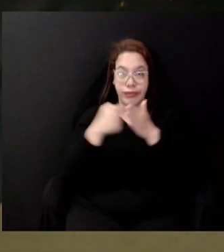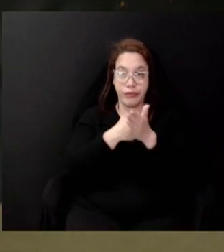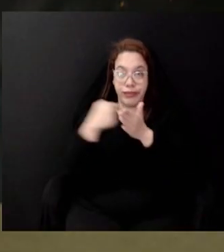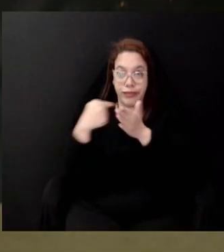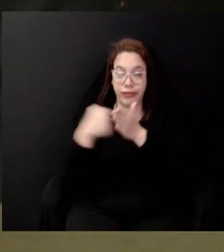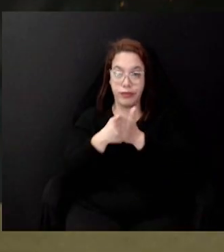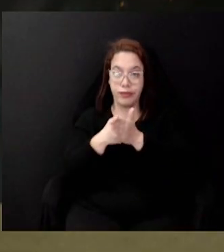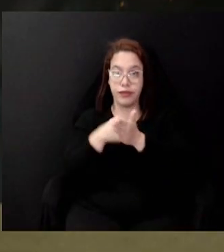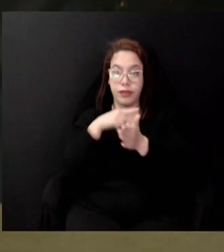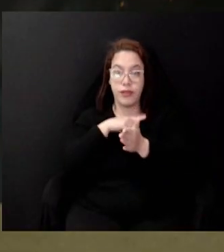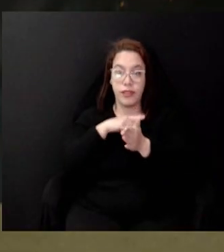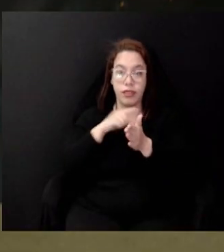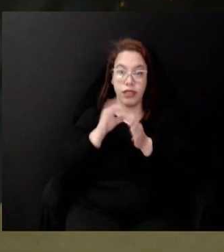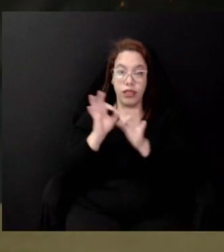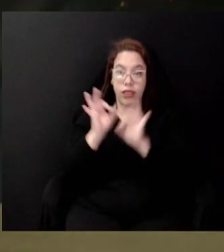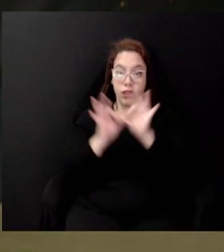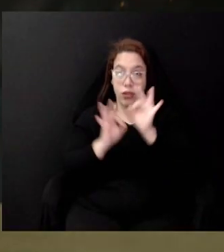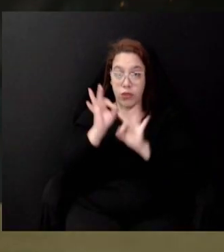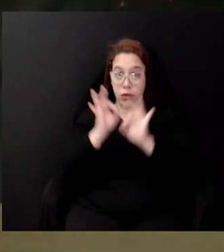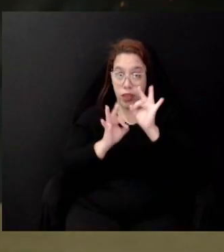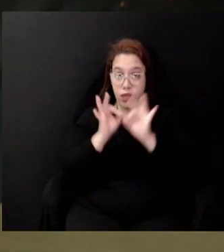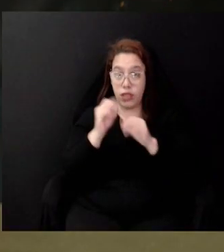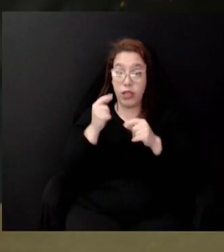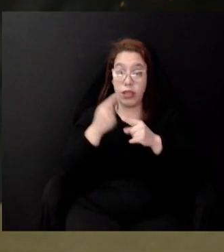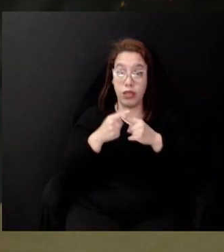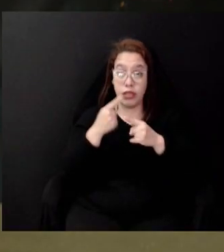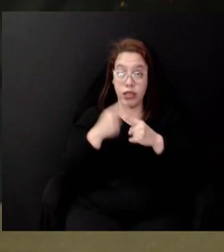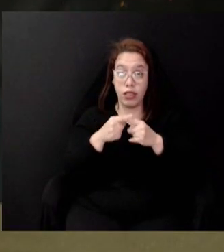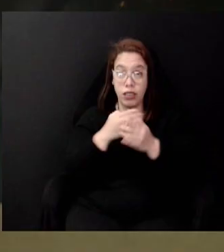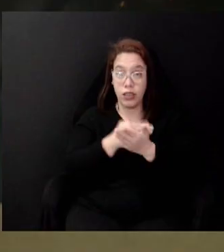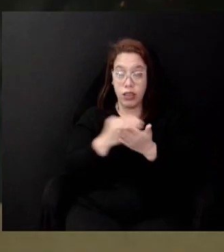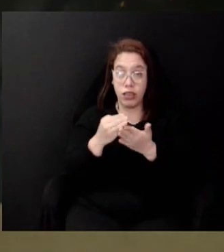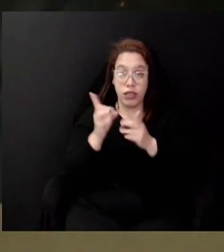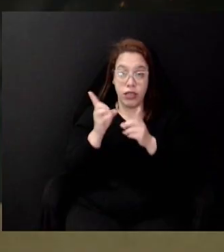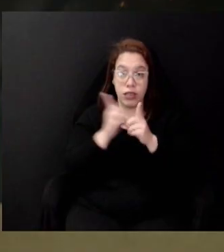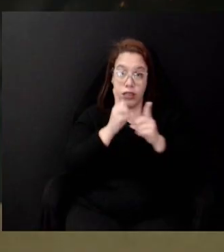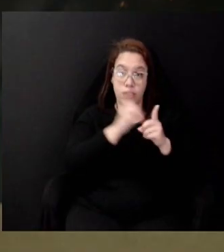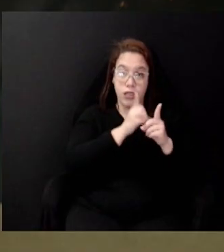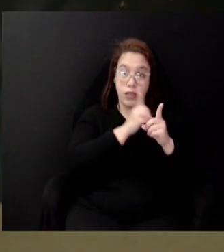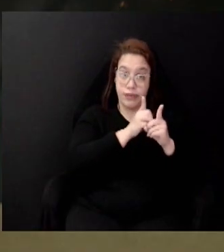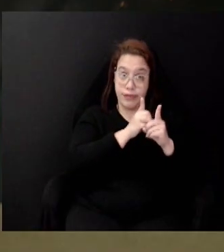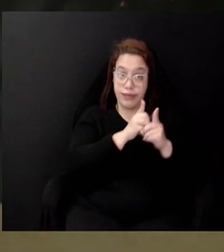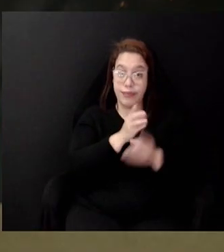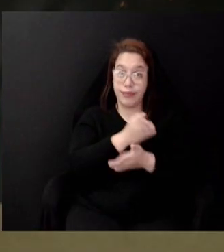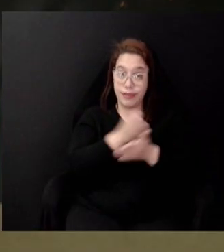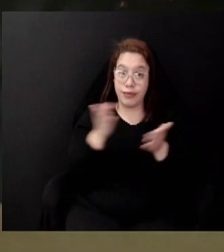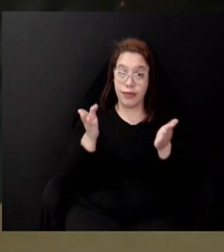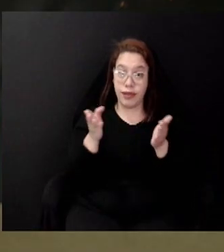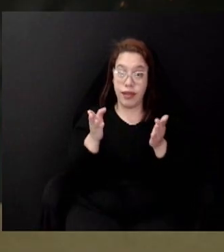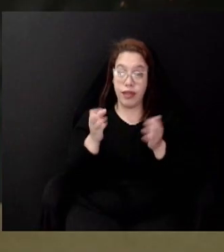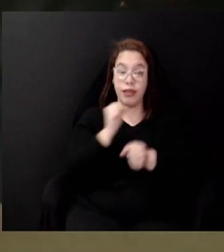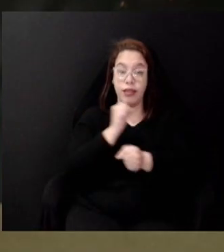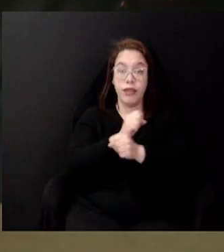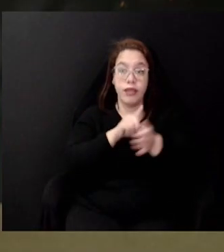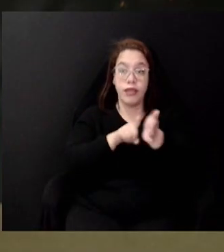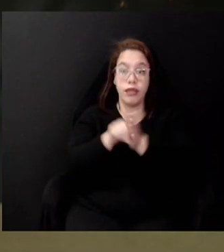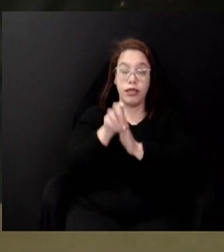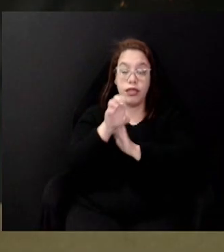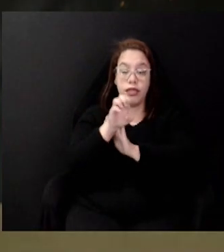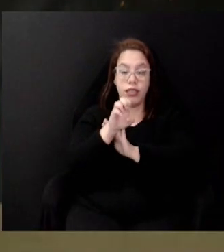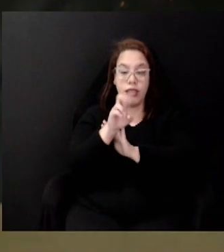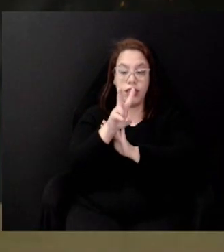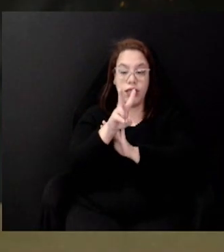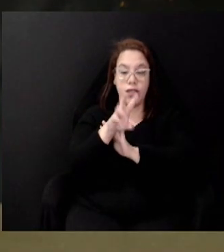já vai preparando, tá? Porque a gente já começa a atender aí os nossos telespectadores. Enquanto isso, eu pergunto para a Evelyn, o que a